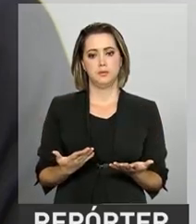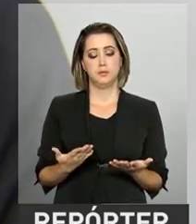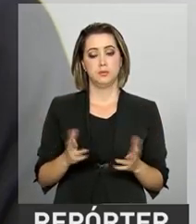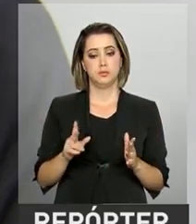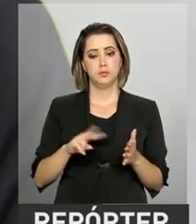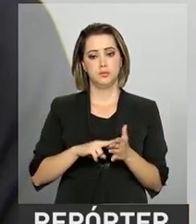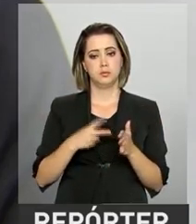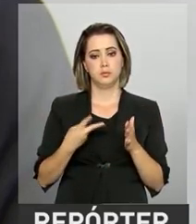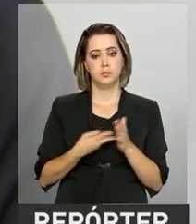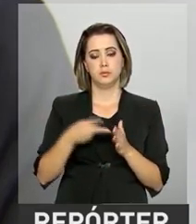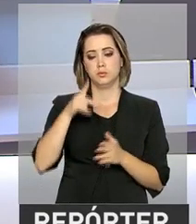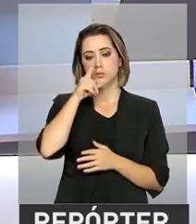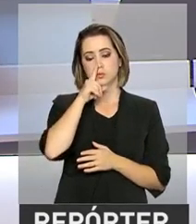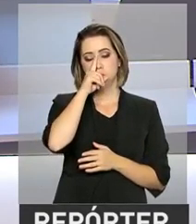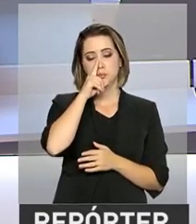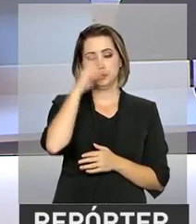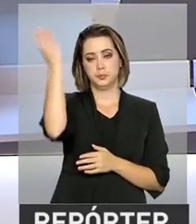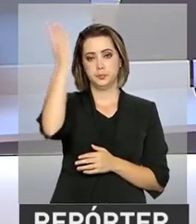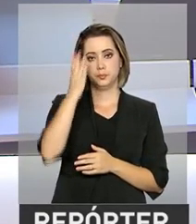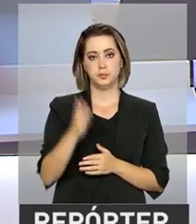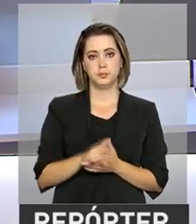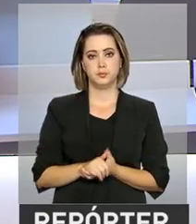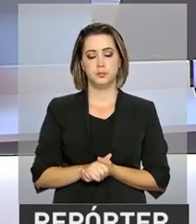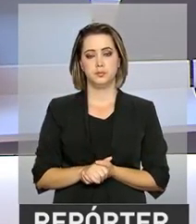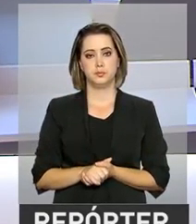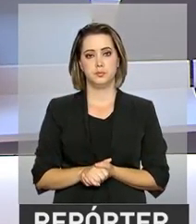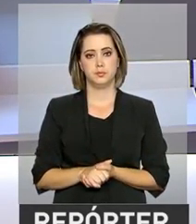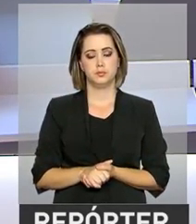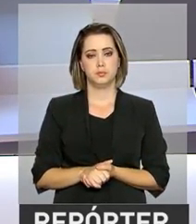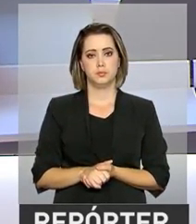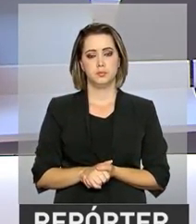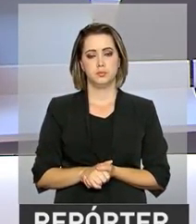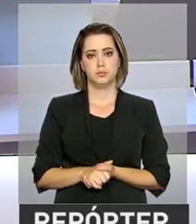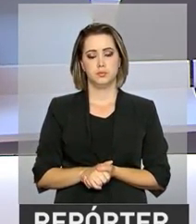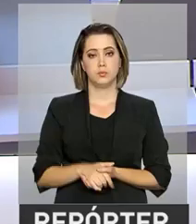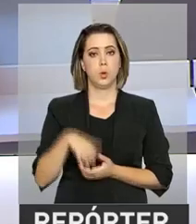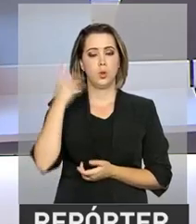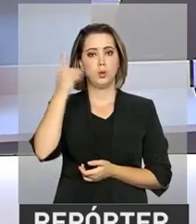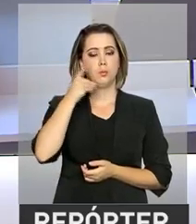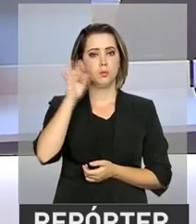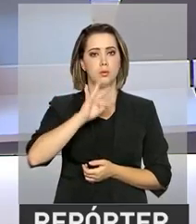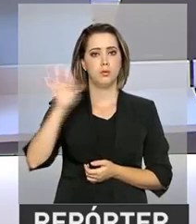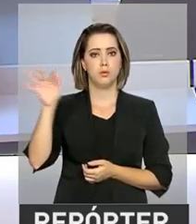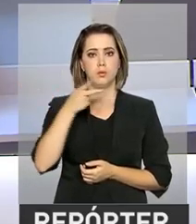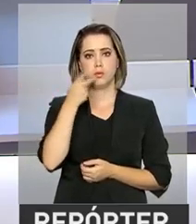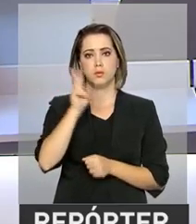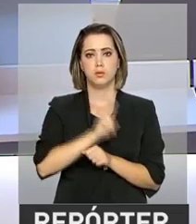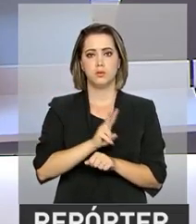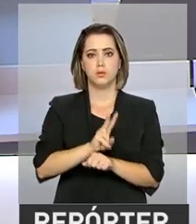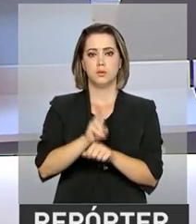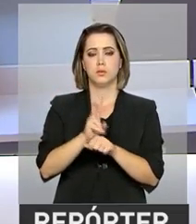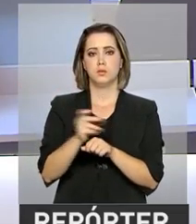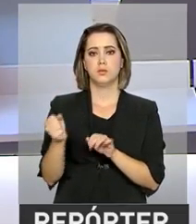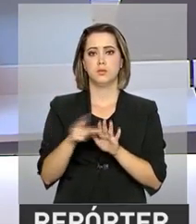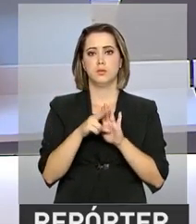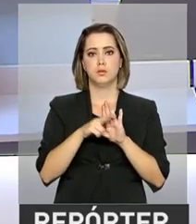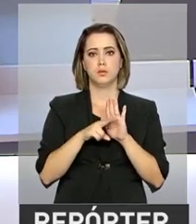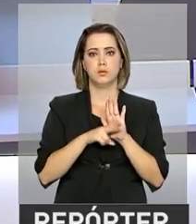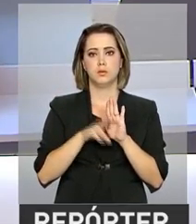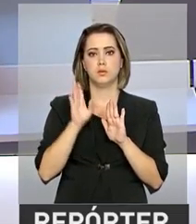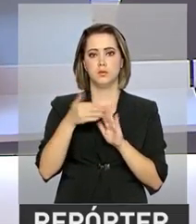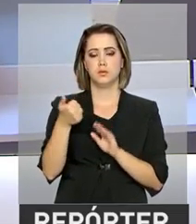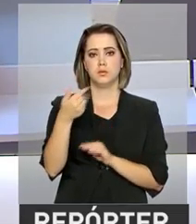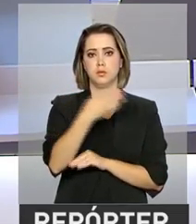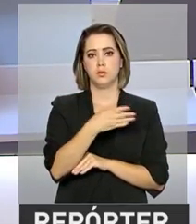controle do risco país. E o deputado federal Heráclito Fortes defendeu a reforma. De acordo com ele, já